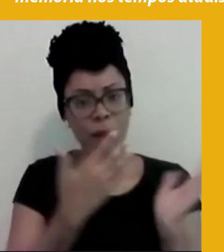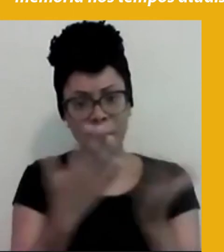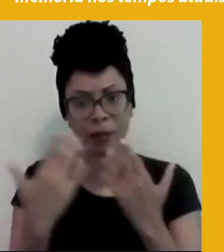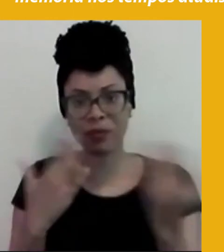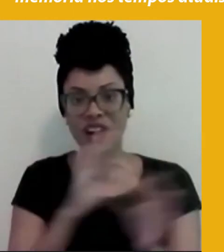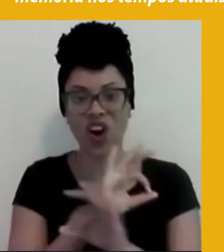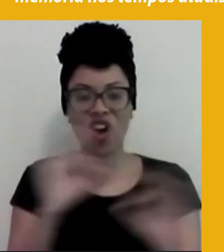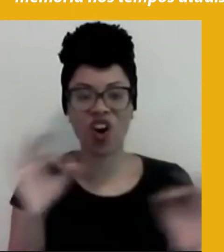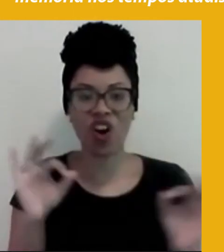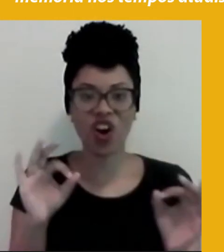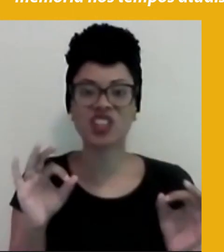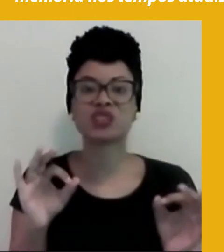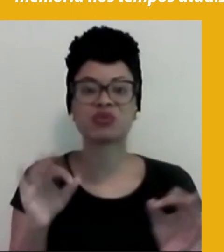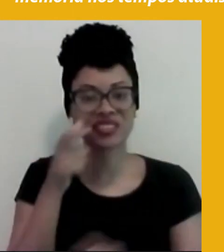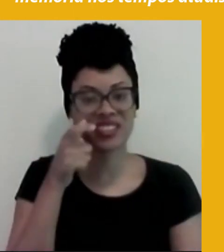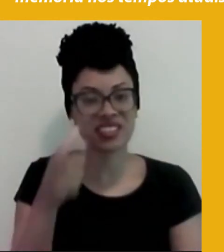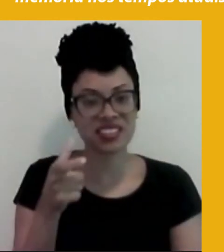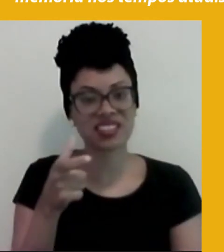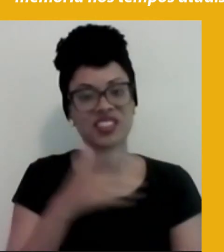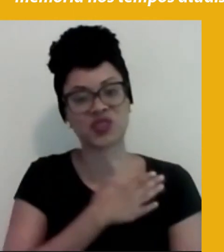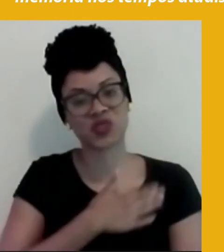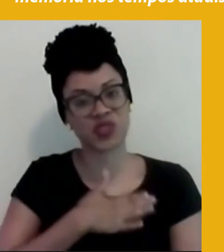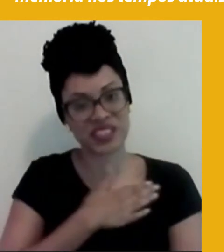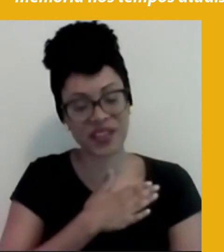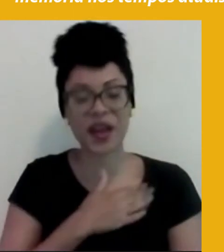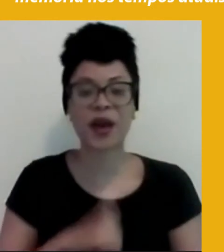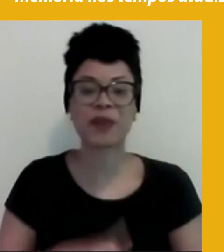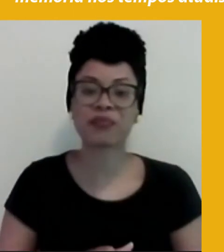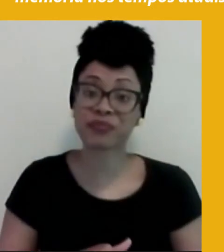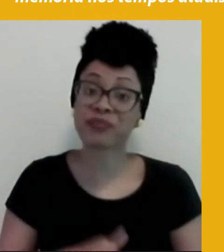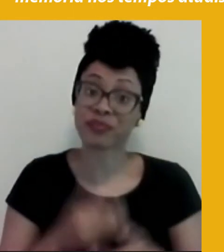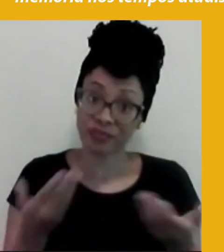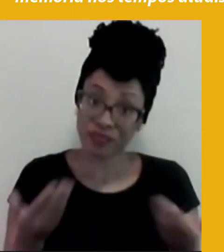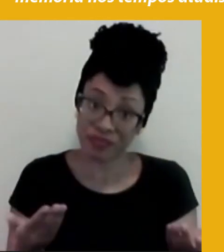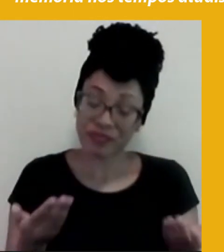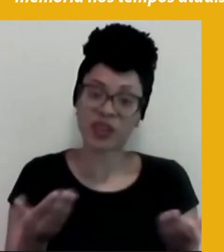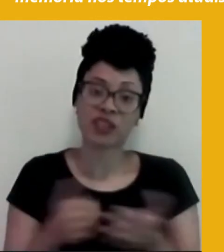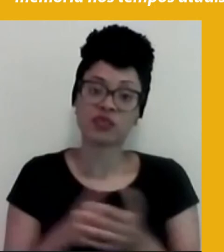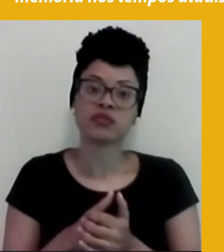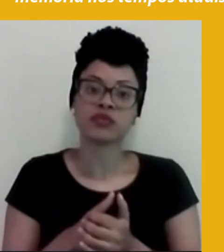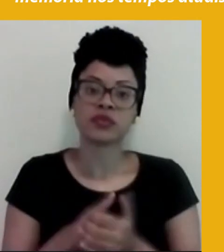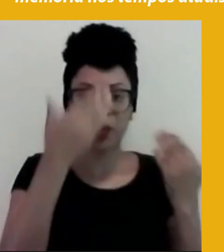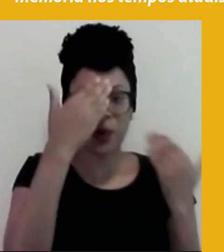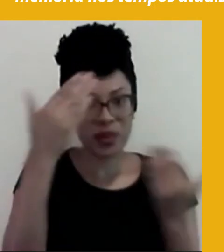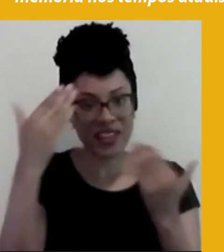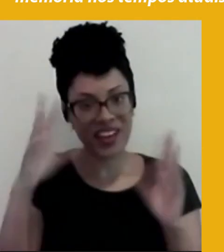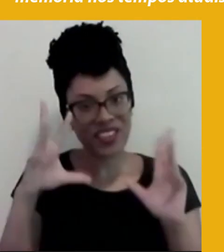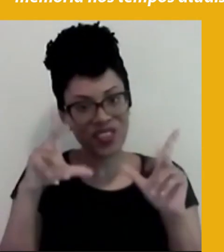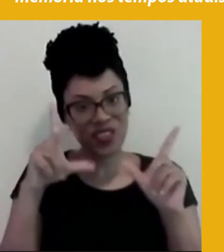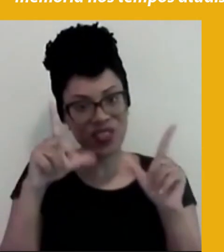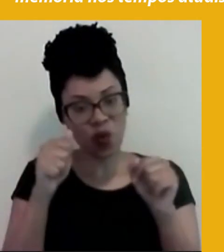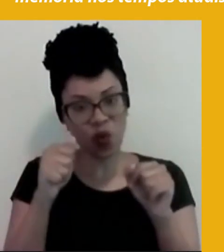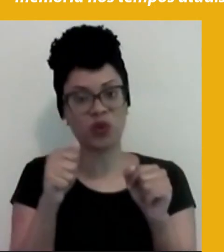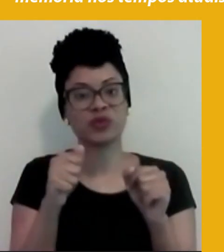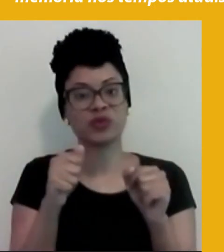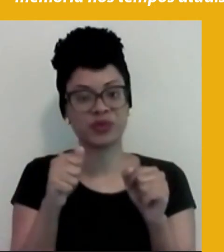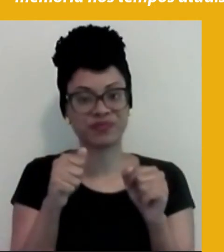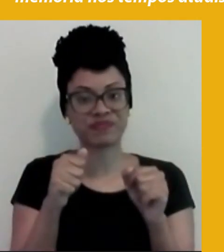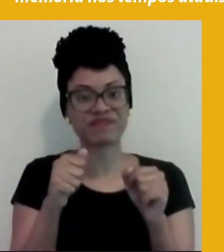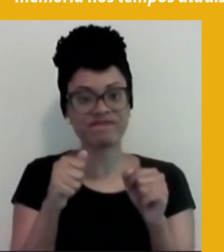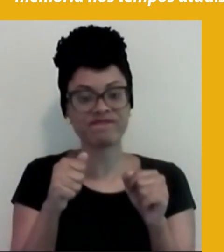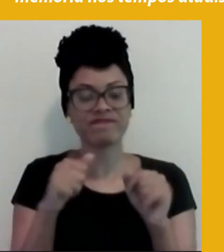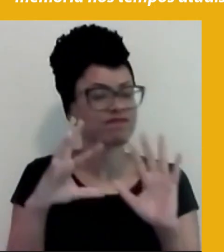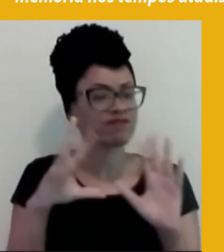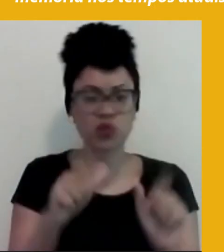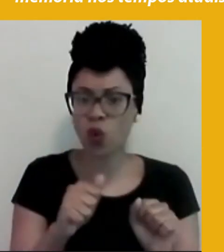prazer. Gente, muito obrigado, assim, muito obrigado a todos que proporcionaram esse nosso